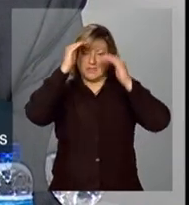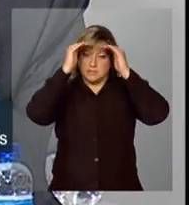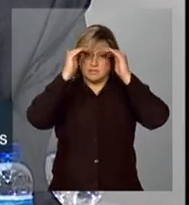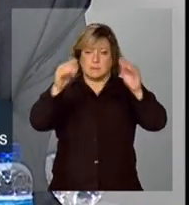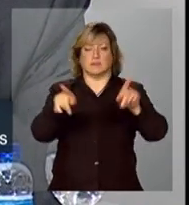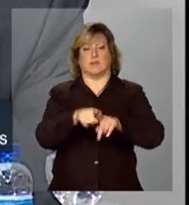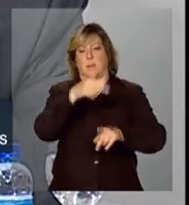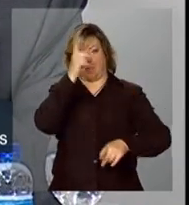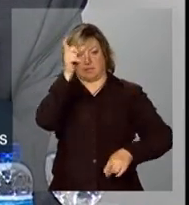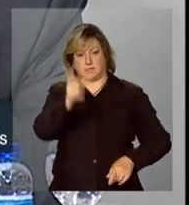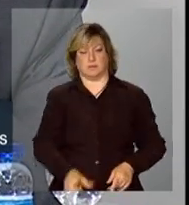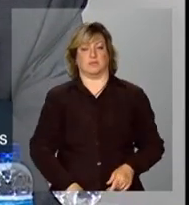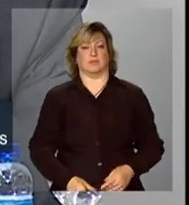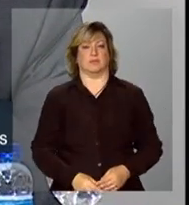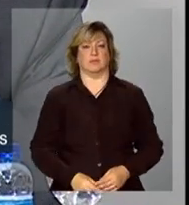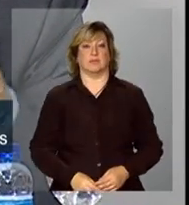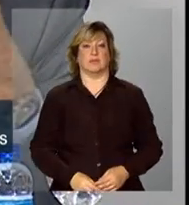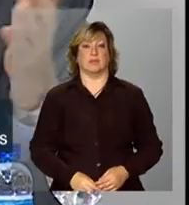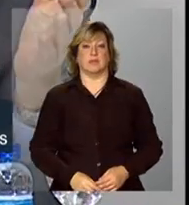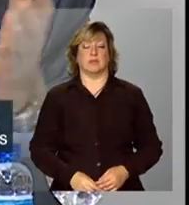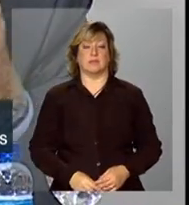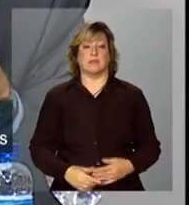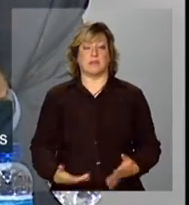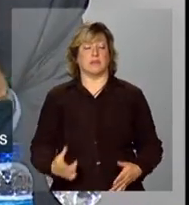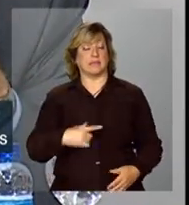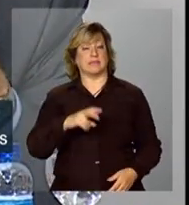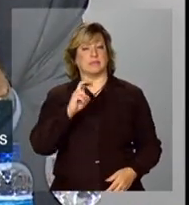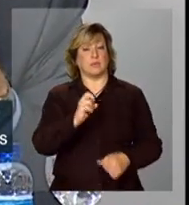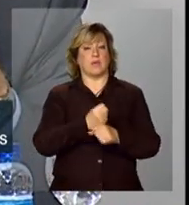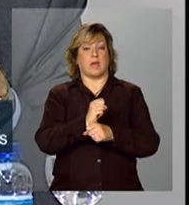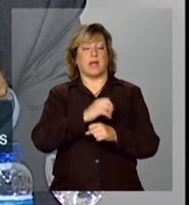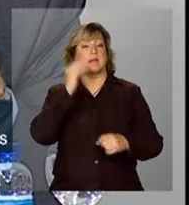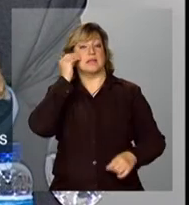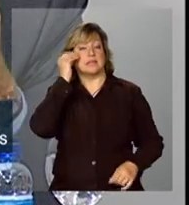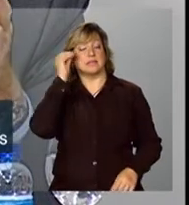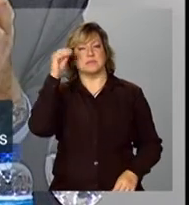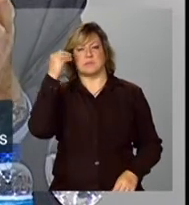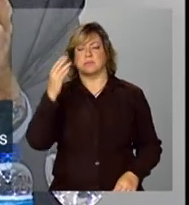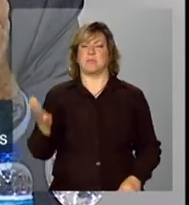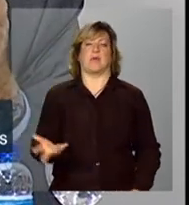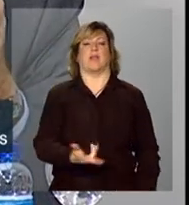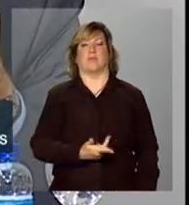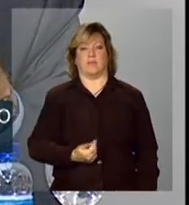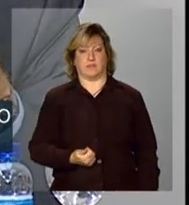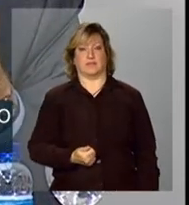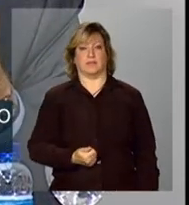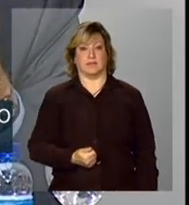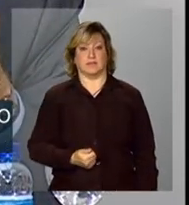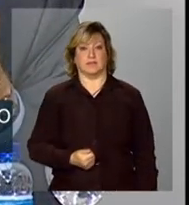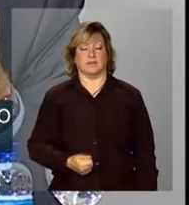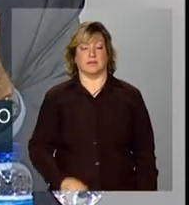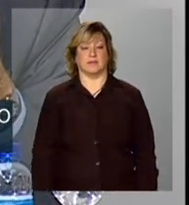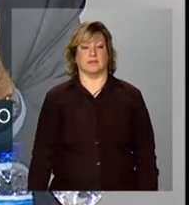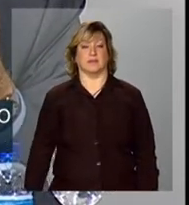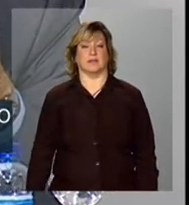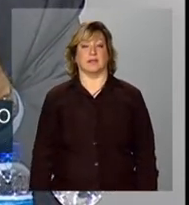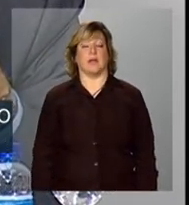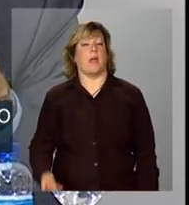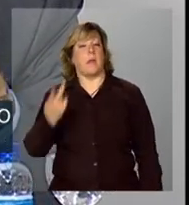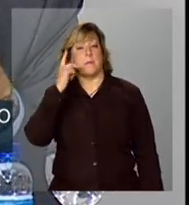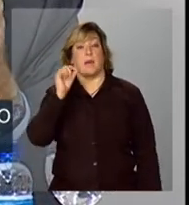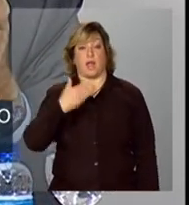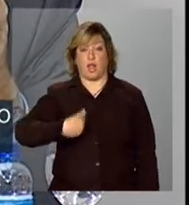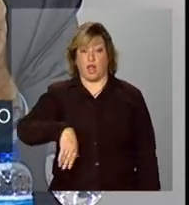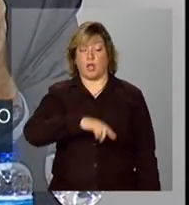homem. Então, foram 5 anos de experiências espetaculares. Para nós foi